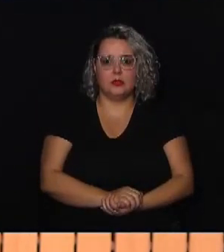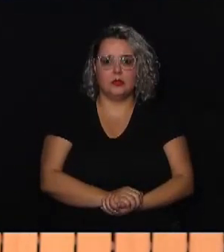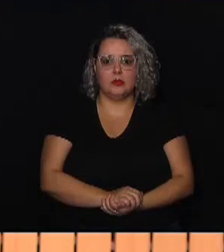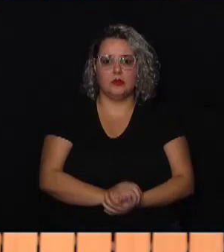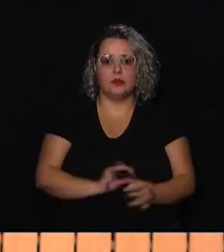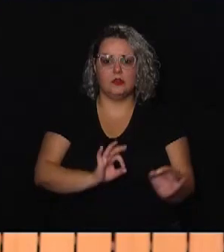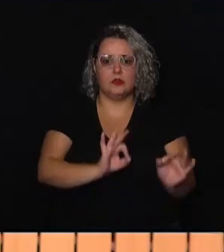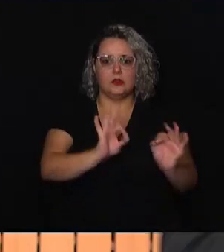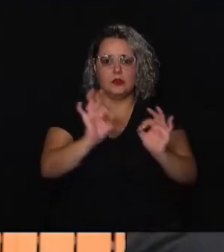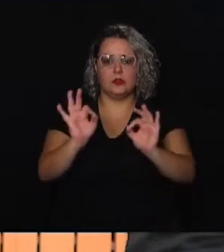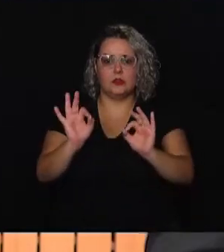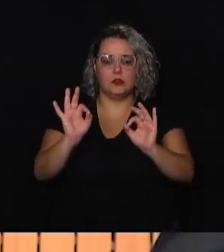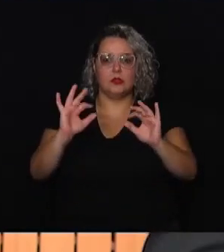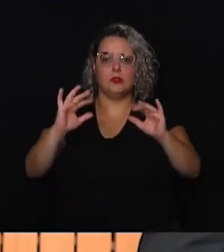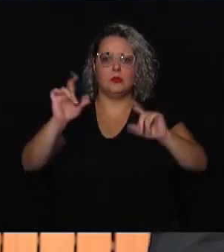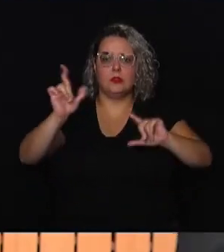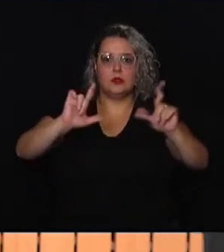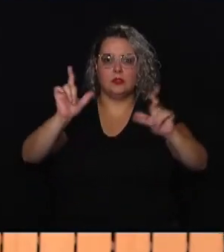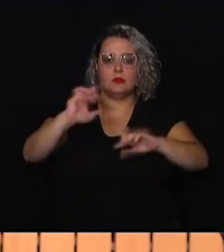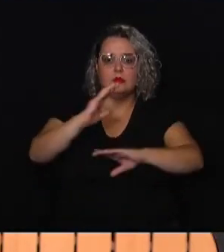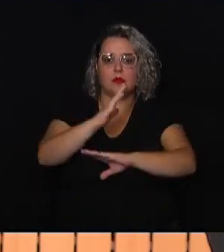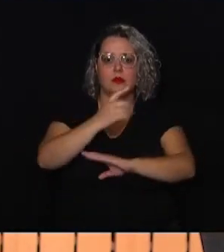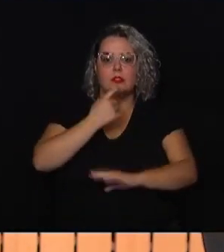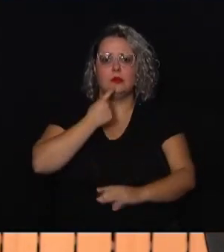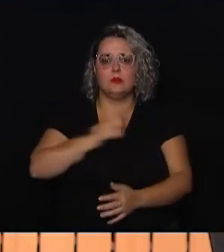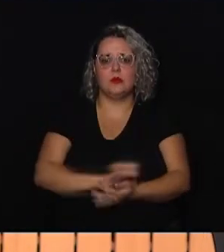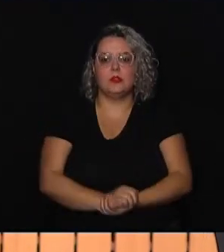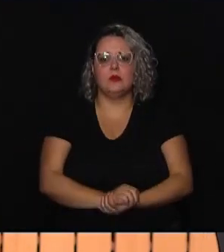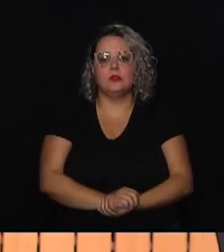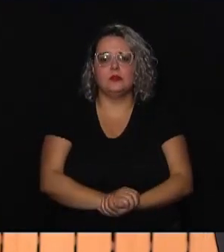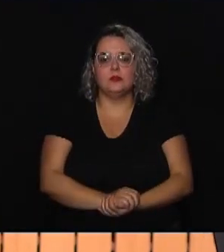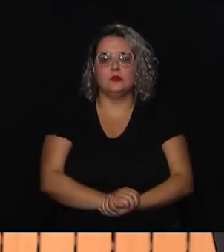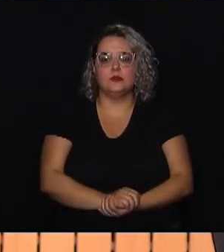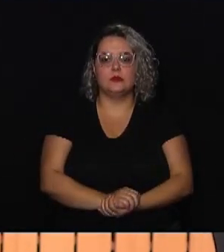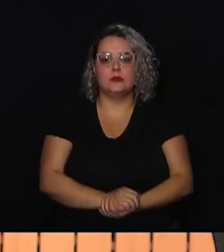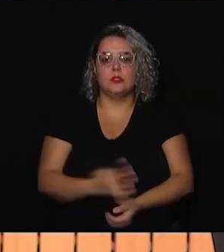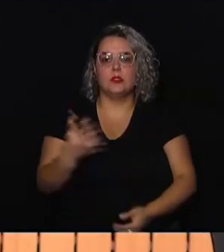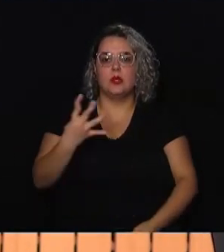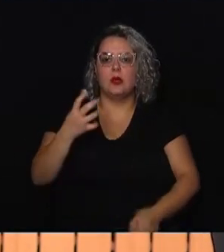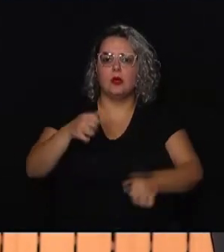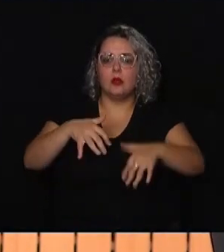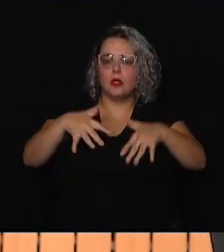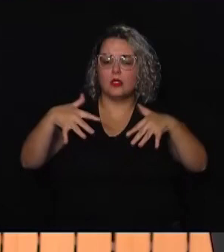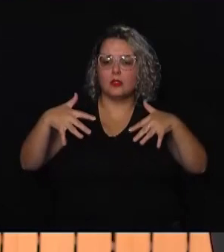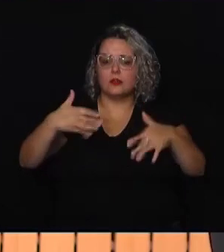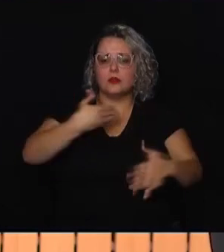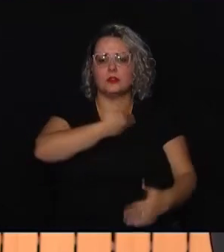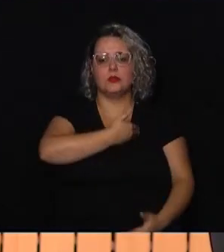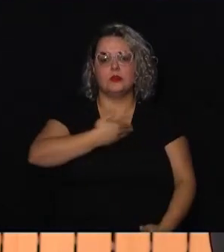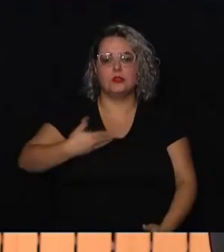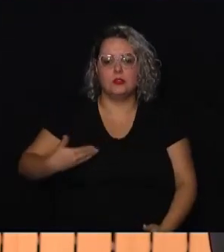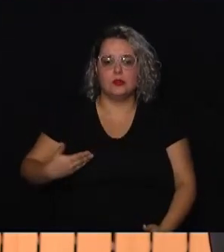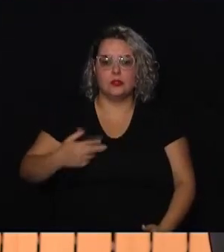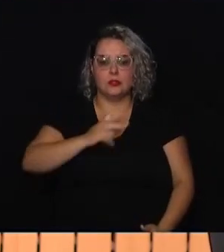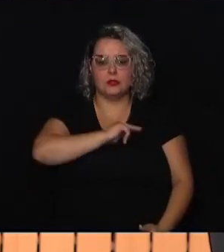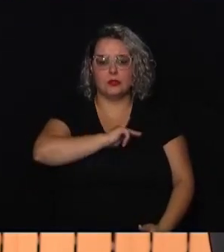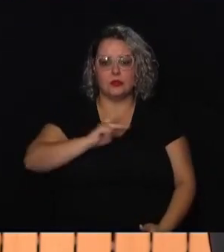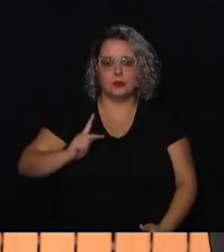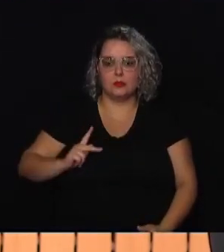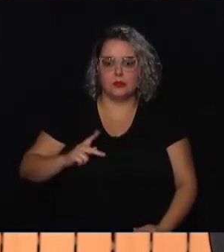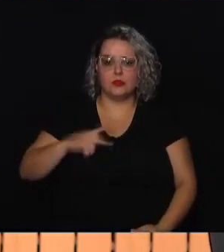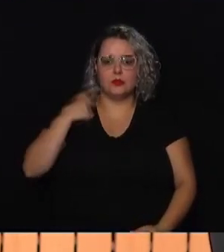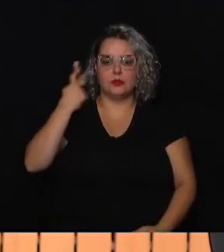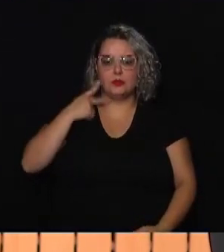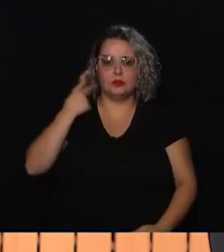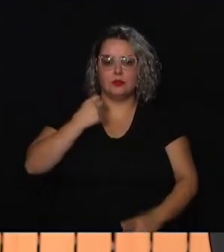pela TV Câmara. Estamos dando início à quarta audiência pública. O presidente da Comissão de Política Social e